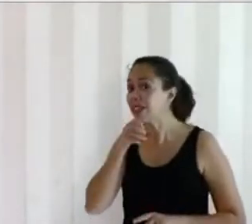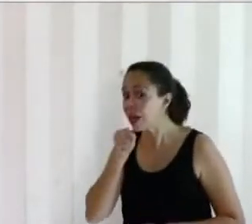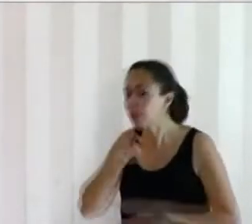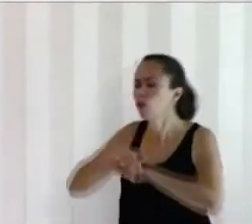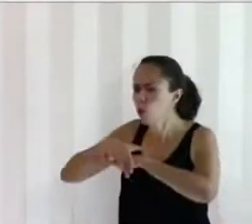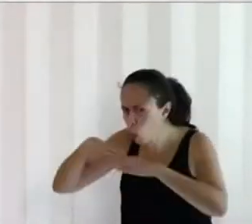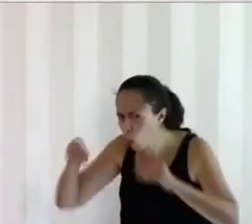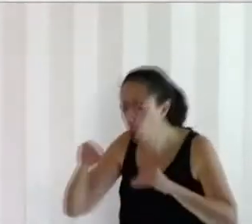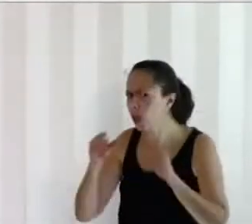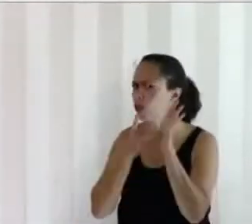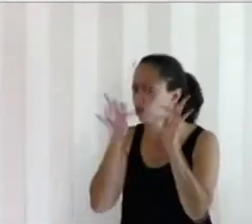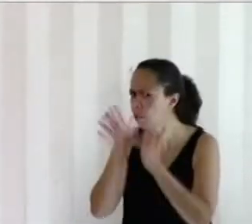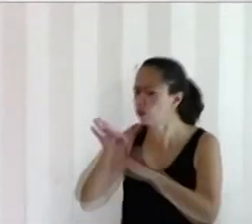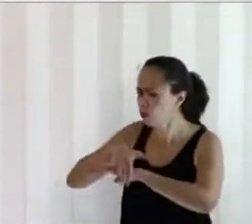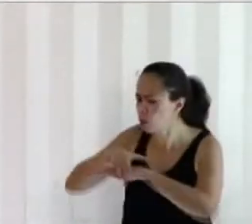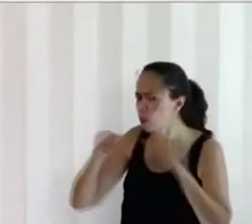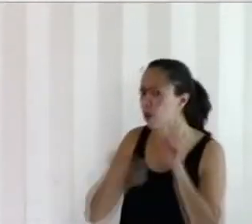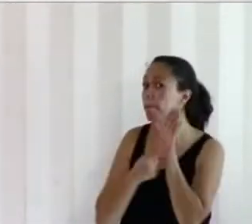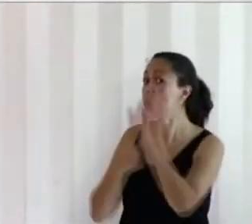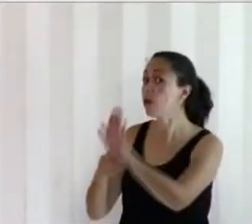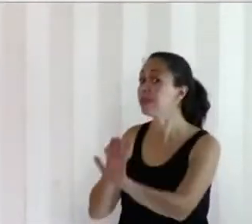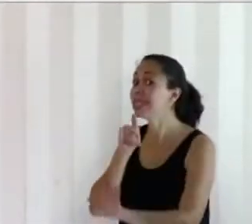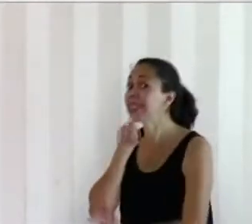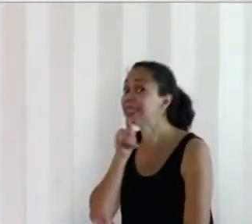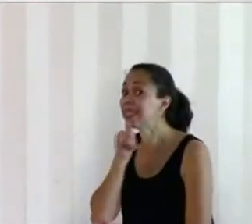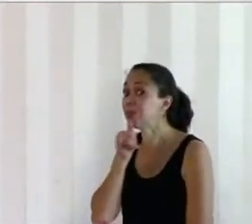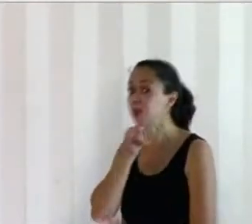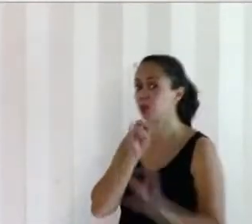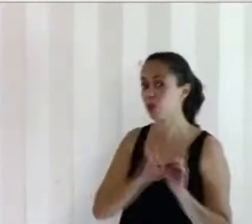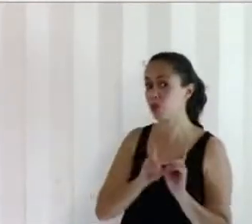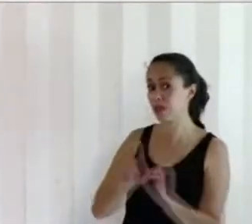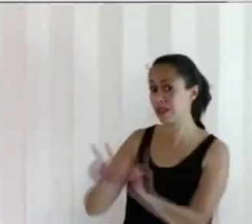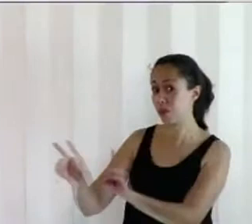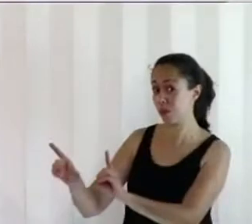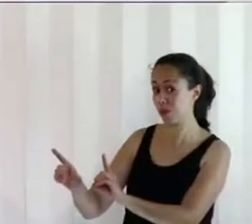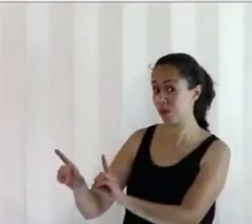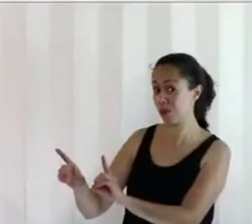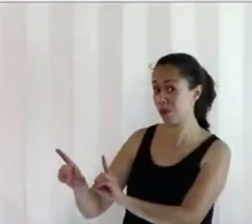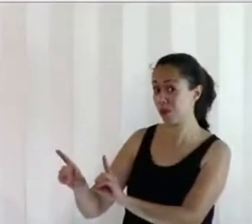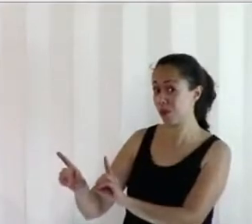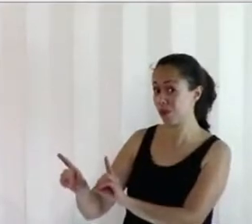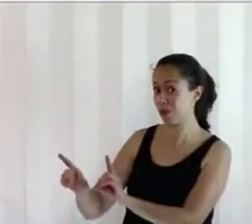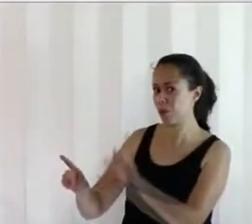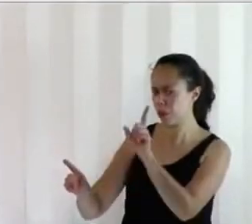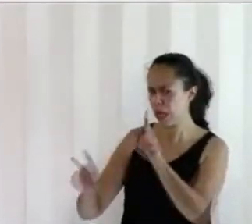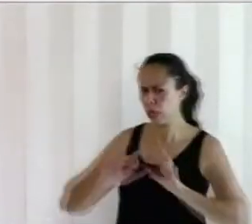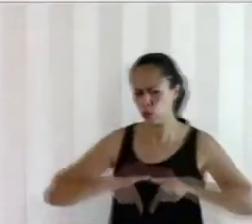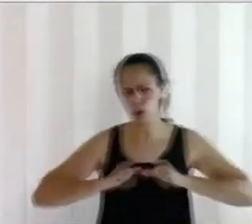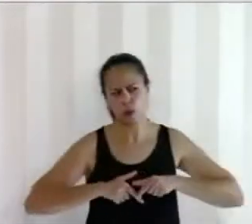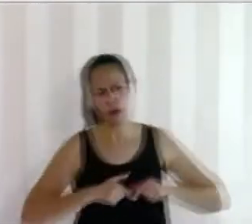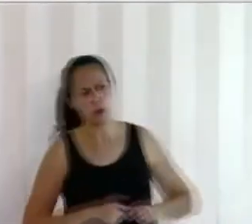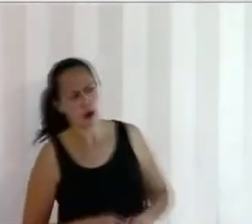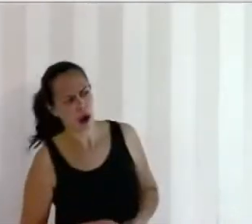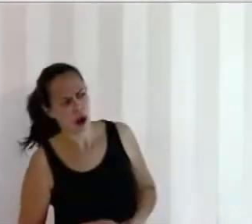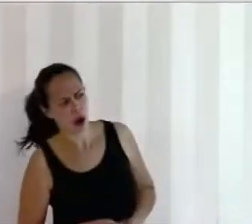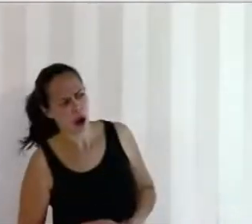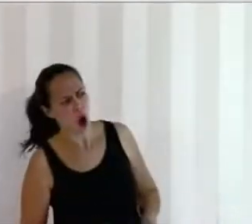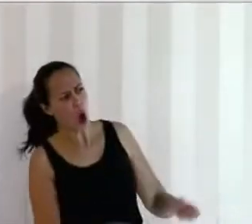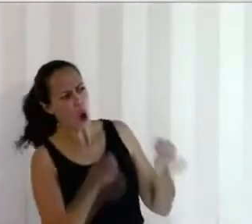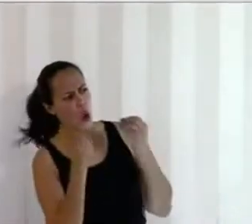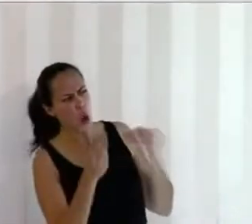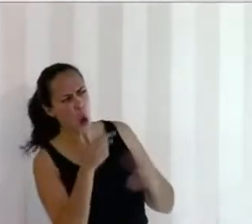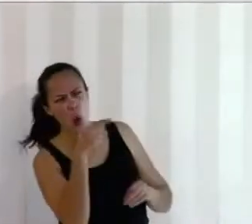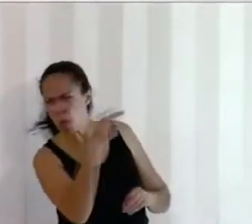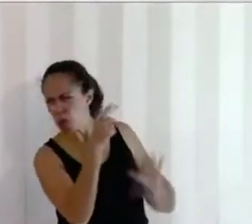sábados? Porque para o judeu, sábado era morrer em vida, era